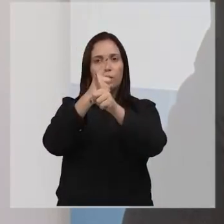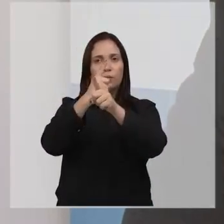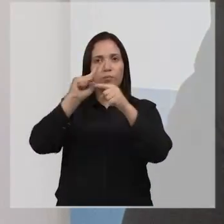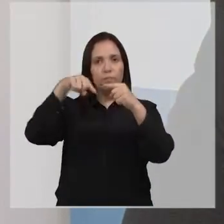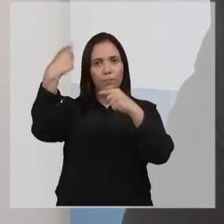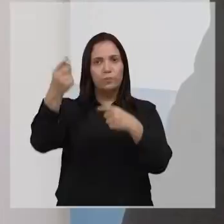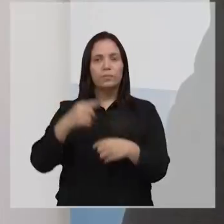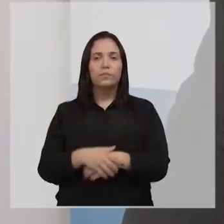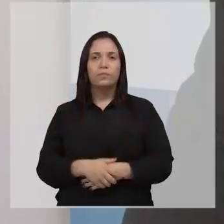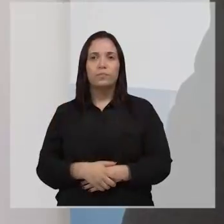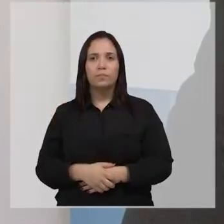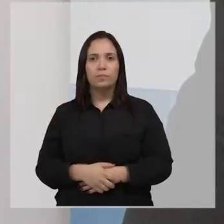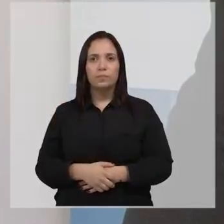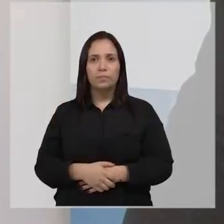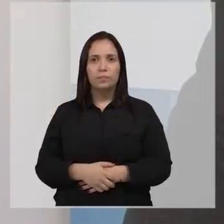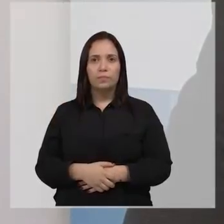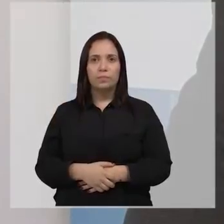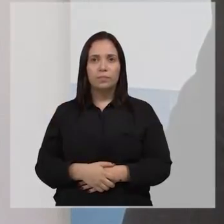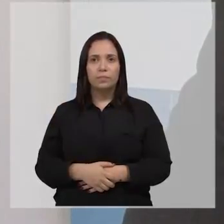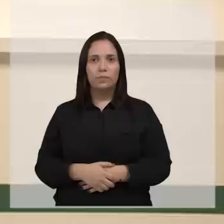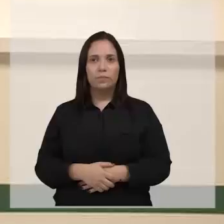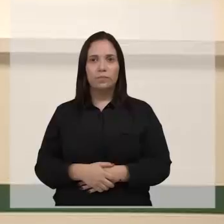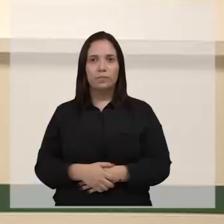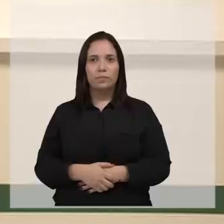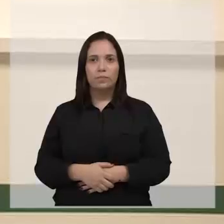pela preferência. Até lá, se Deus quiser.